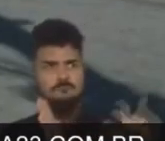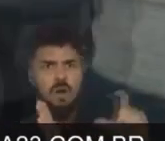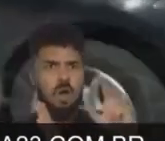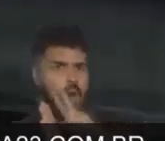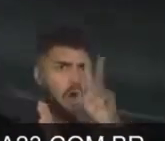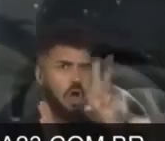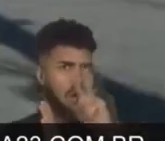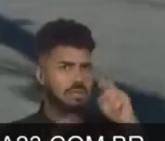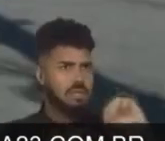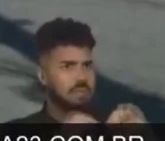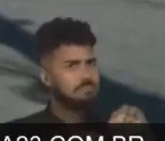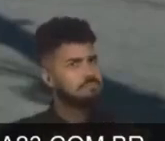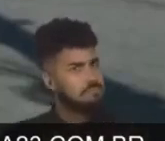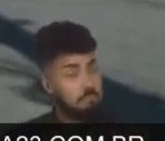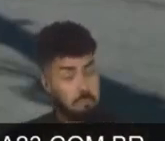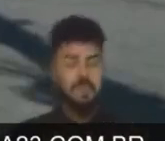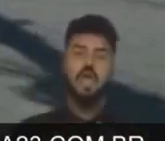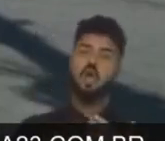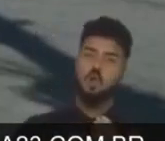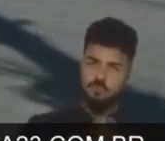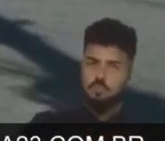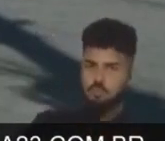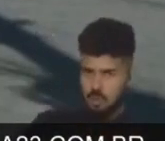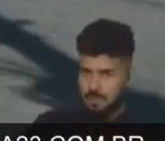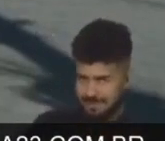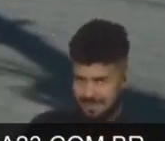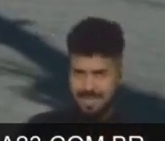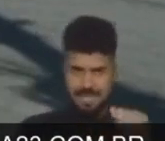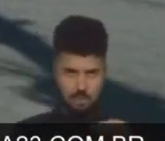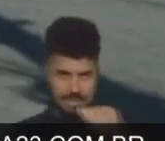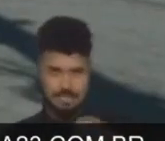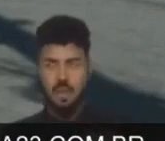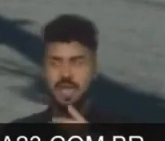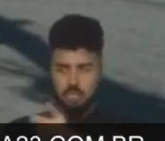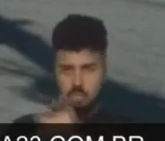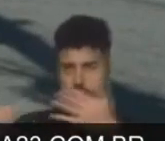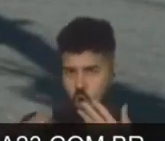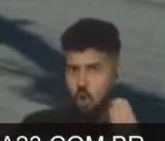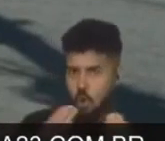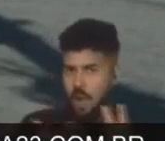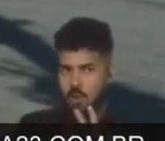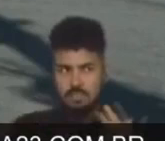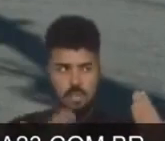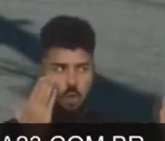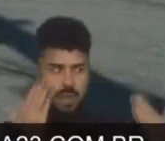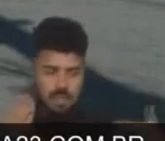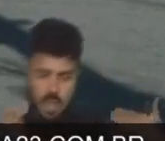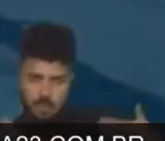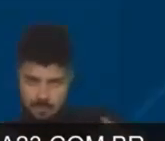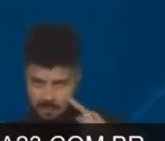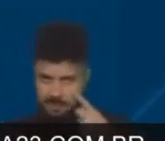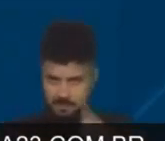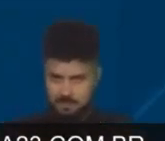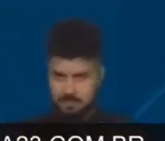sobre os valores das corridas. Nós conversamos com o presidente da associação, que explicou essa defasagem. Vamos ver.